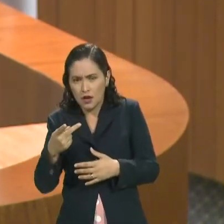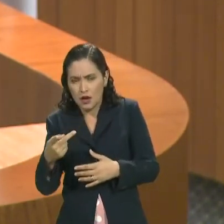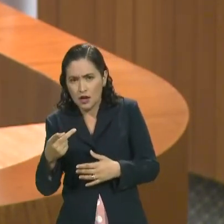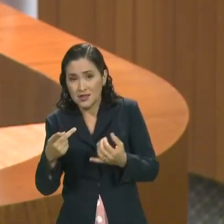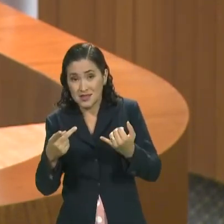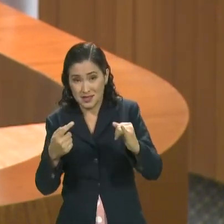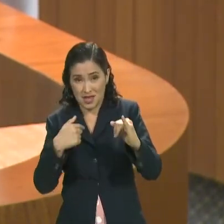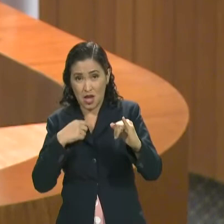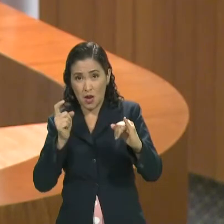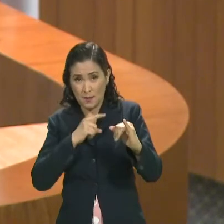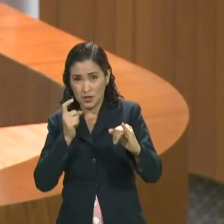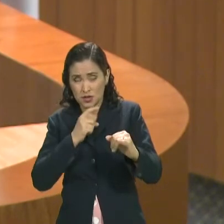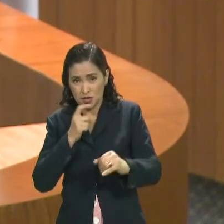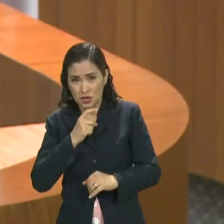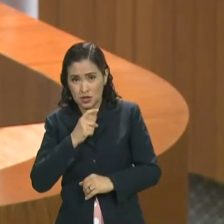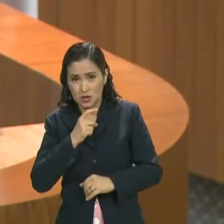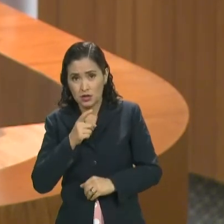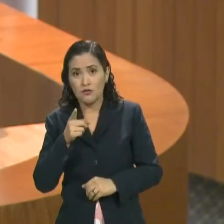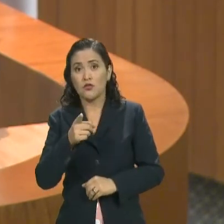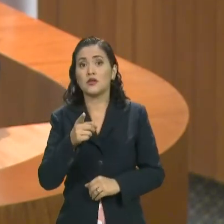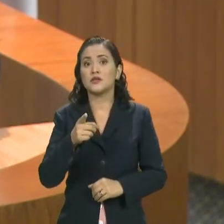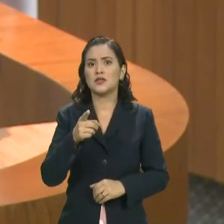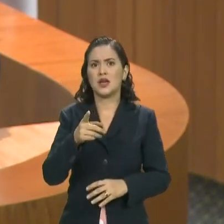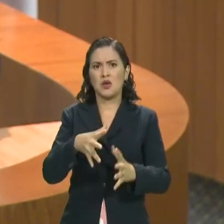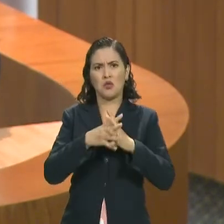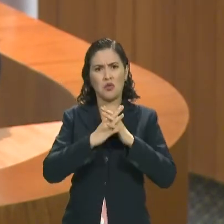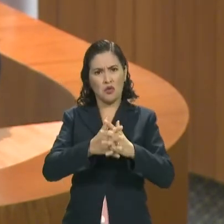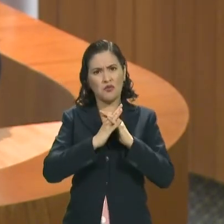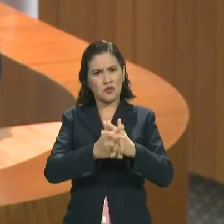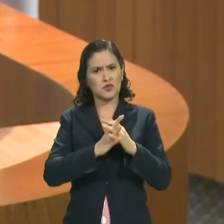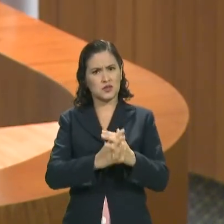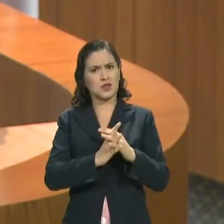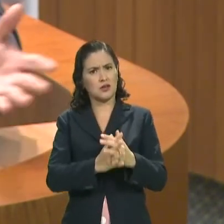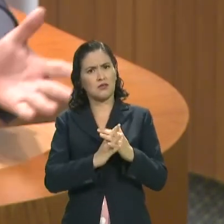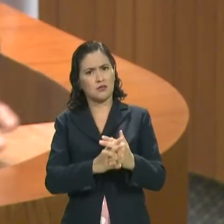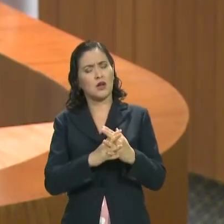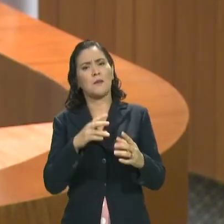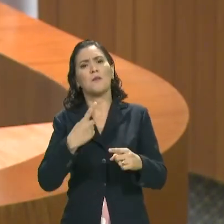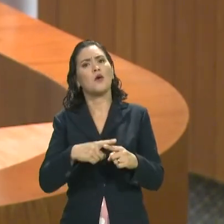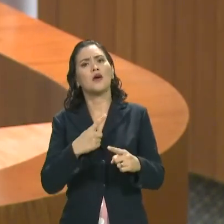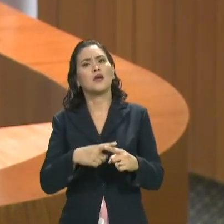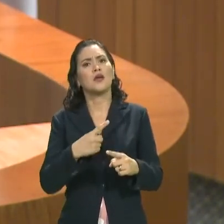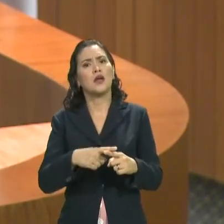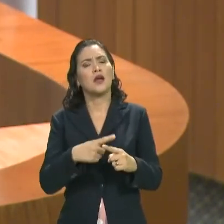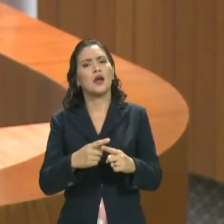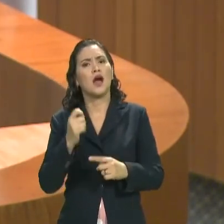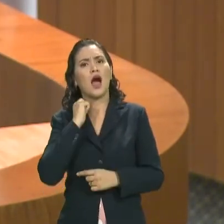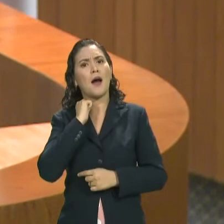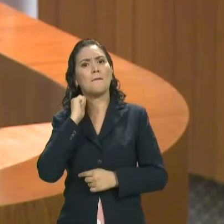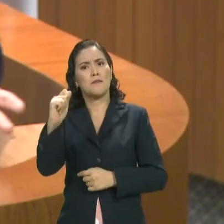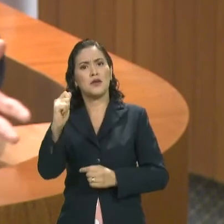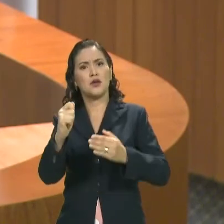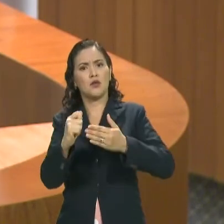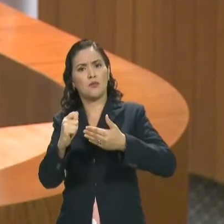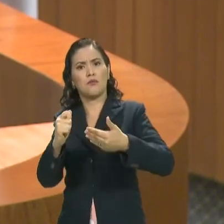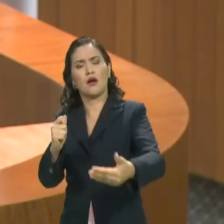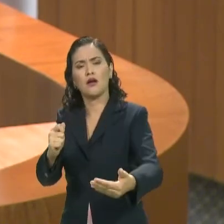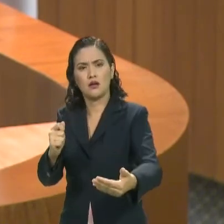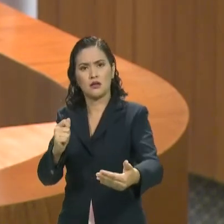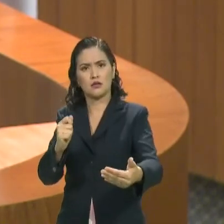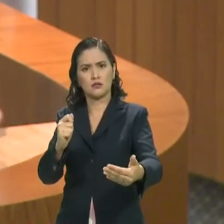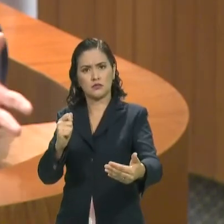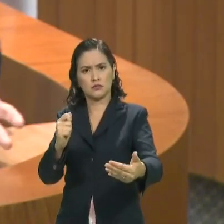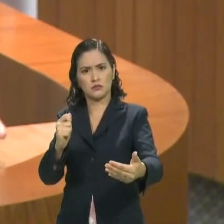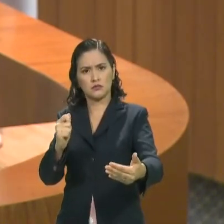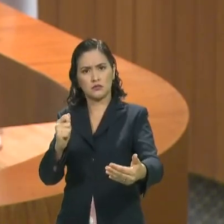Vossas Excelências estão brigando para abril em diante, porque é véspera de eleição. Pode começar hoje, deputado Rafael Leitor, não precisa começar em abril